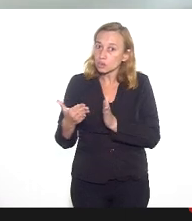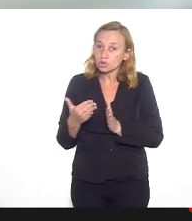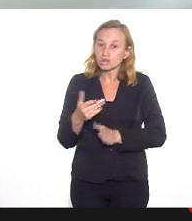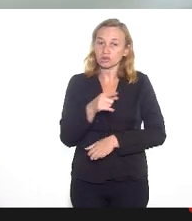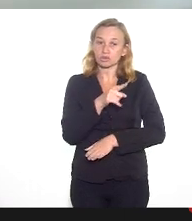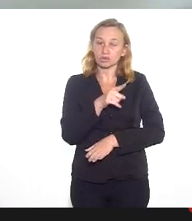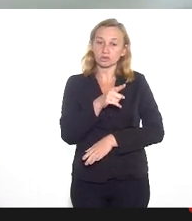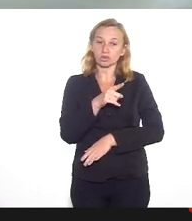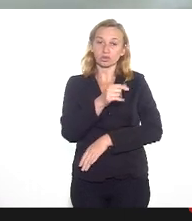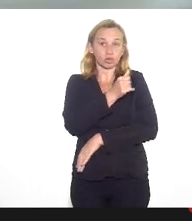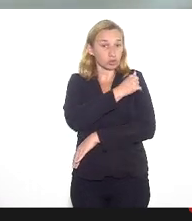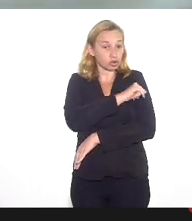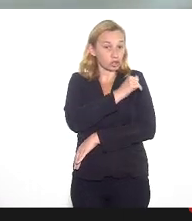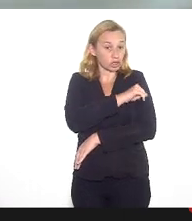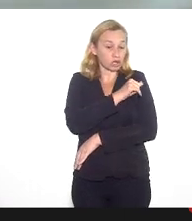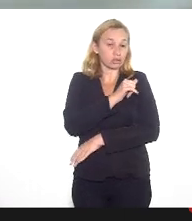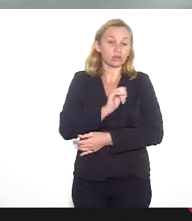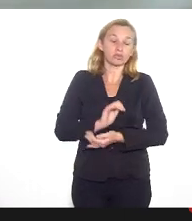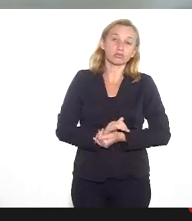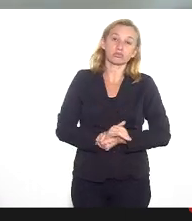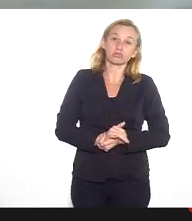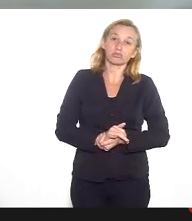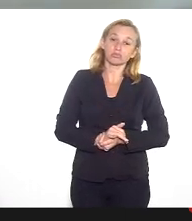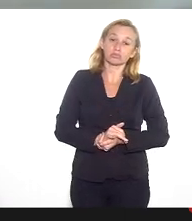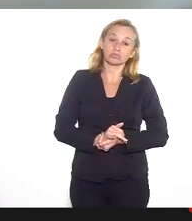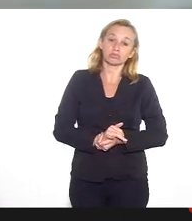no Rio de Janeiro fosse